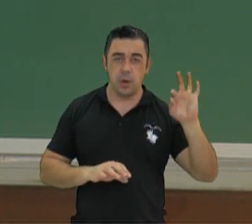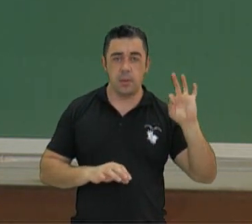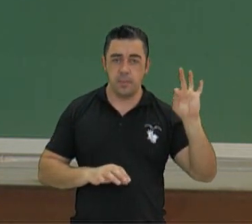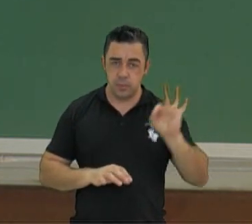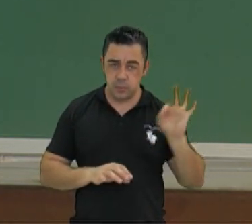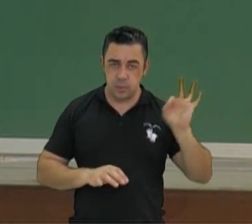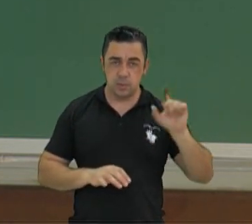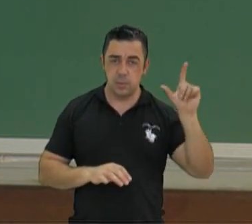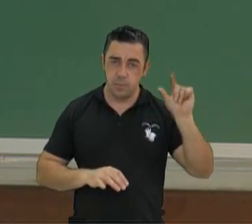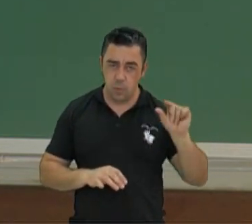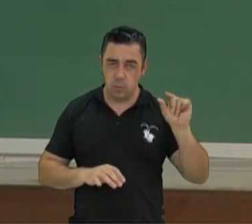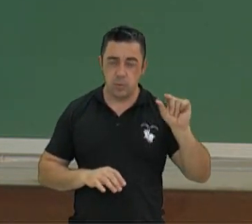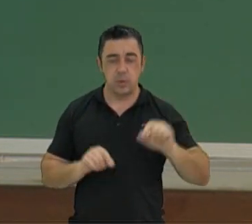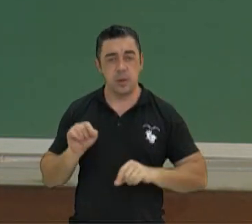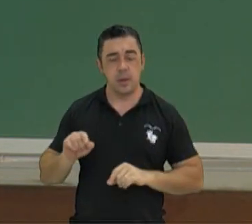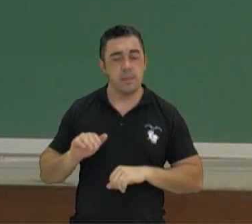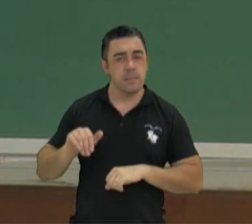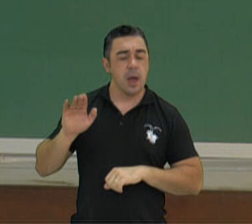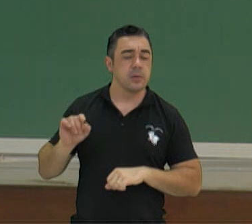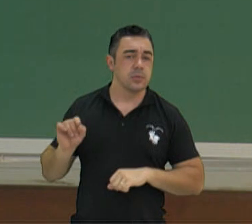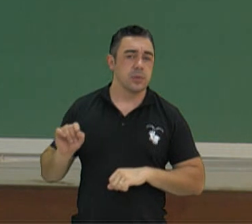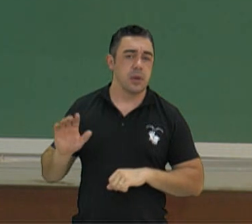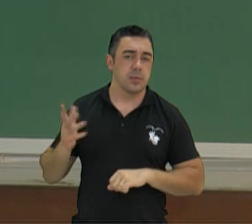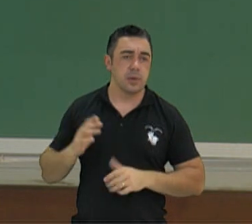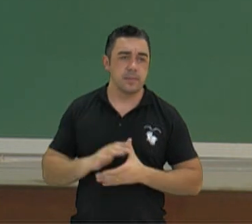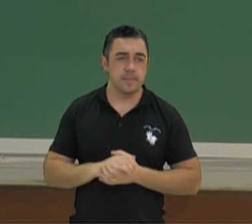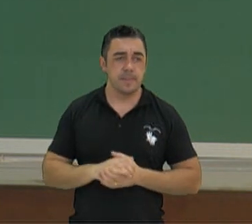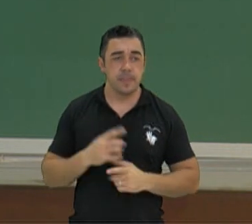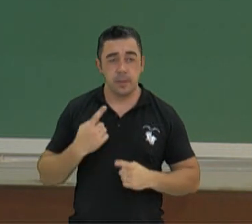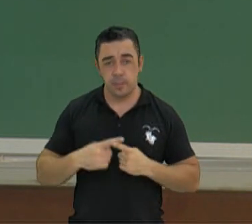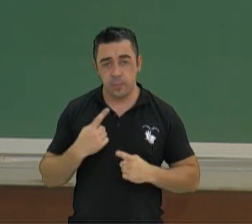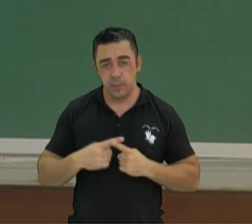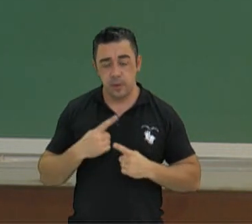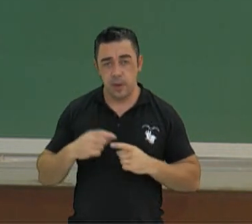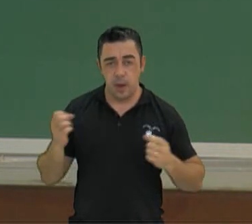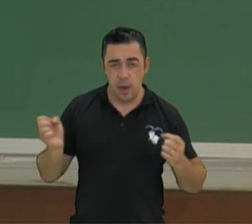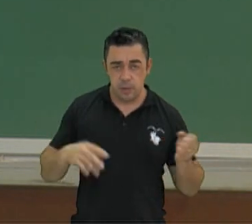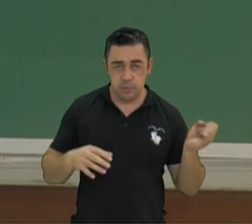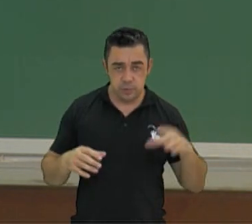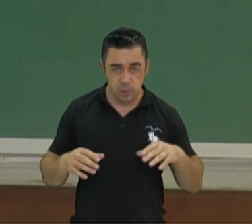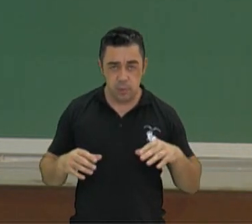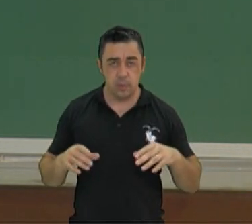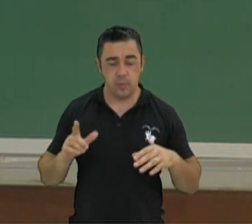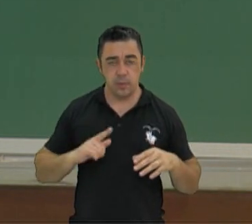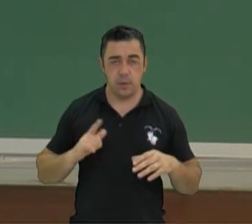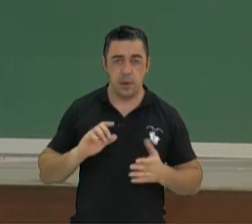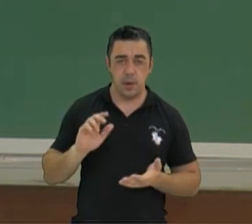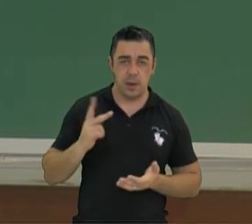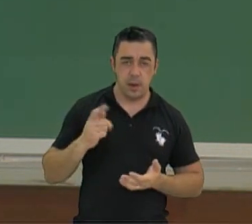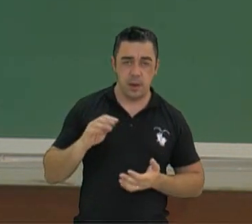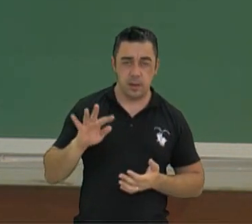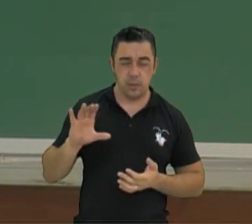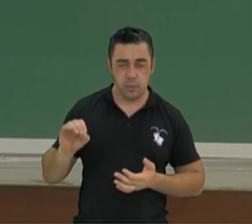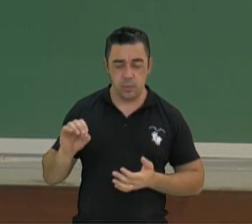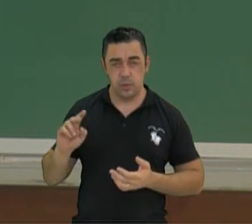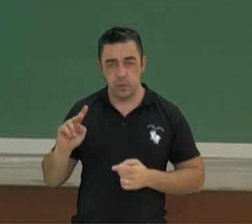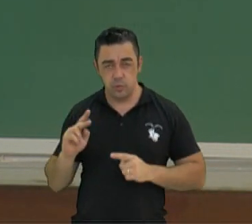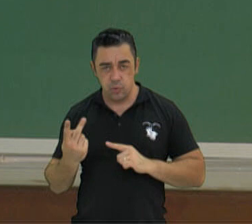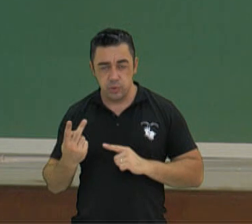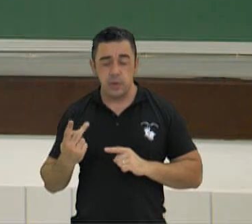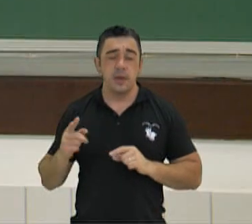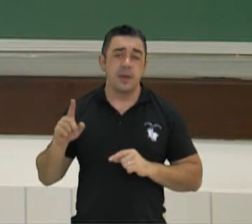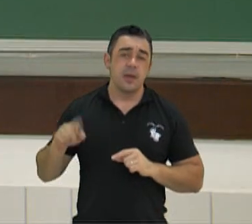na produção é pequena. O que acontece? Porque as reações de adição de aletos de hidrogênio,